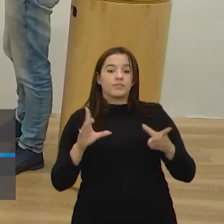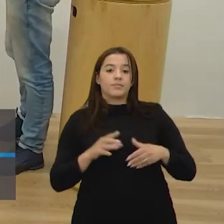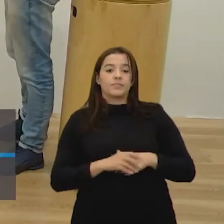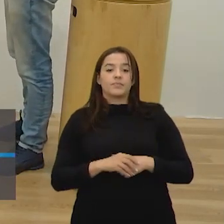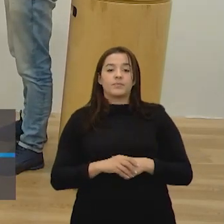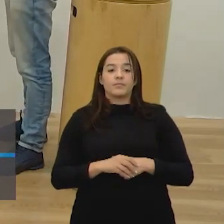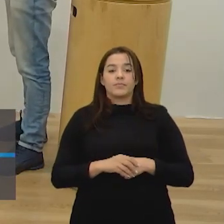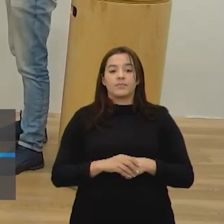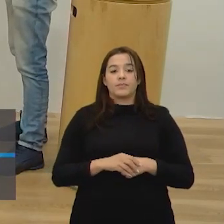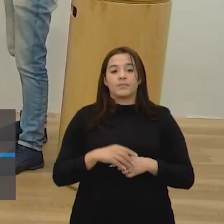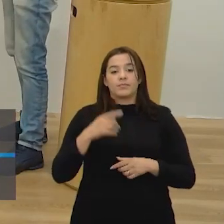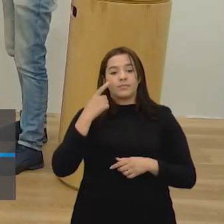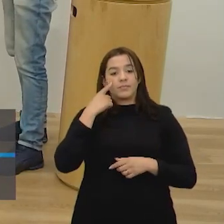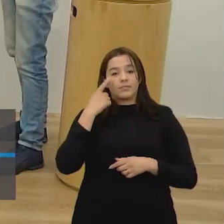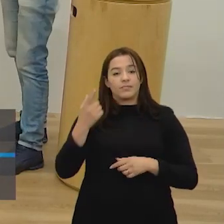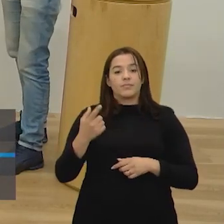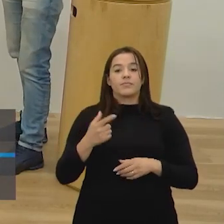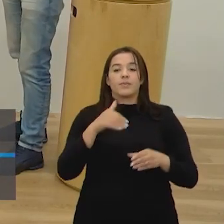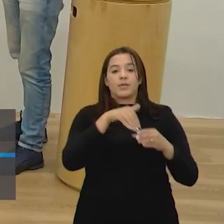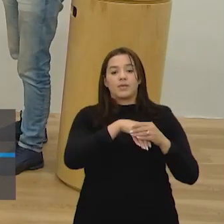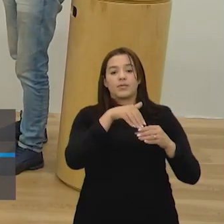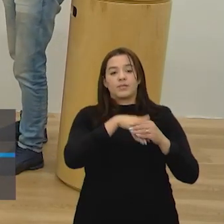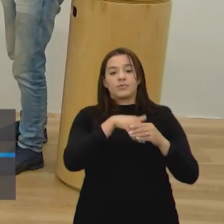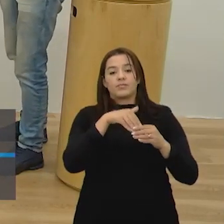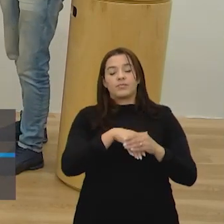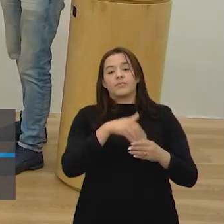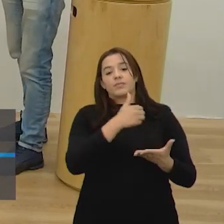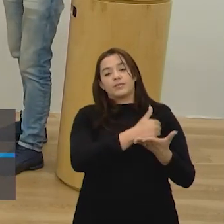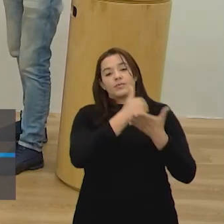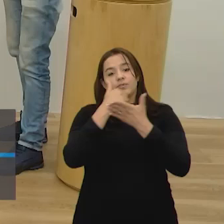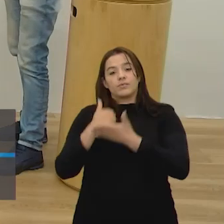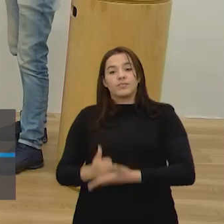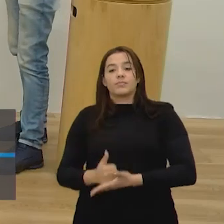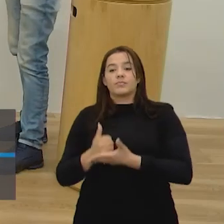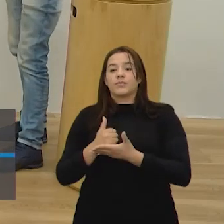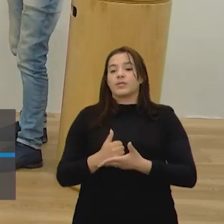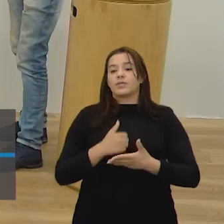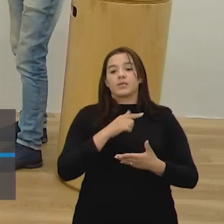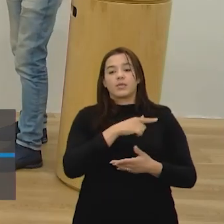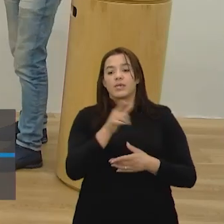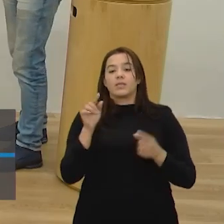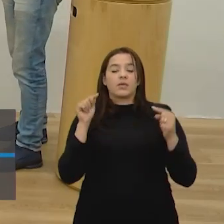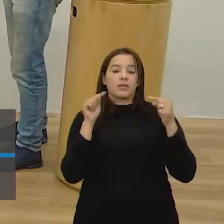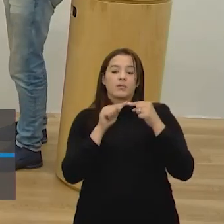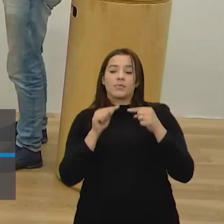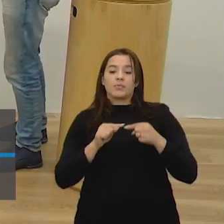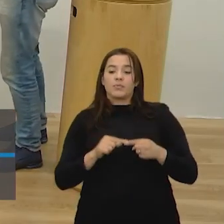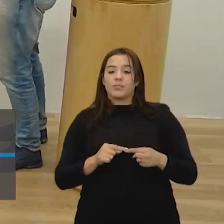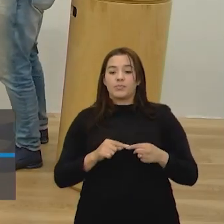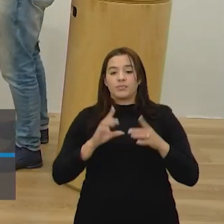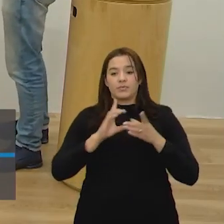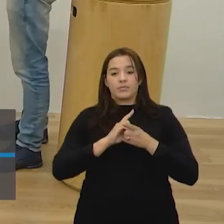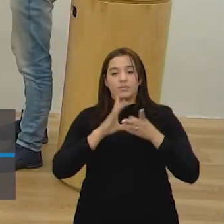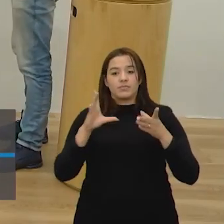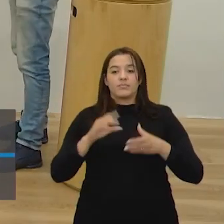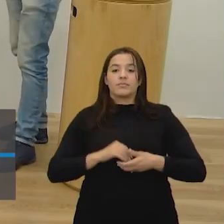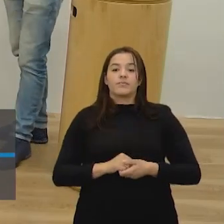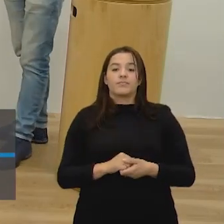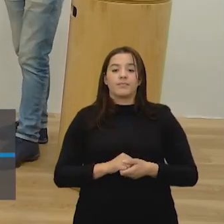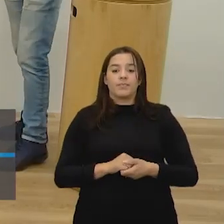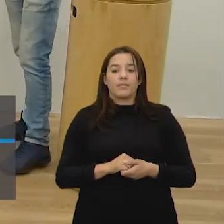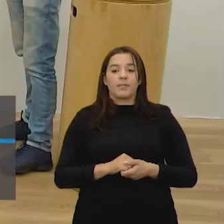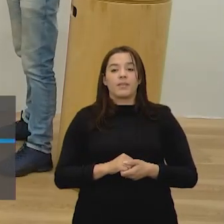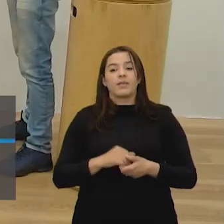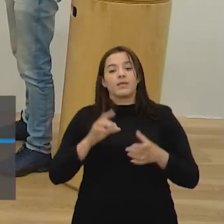nós. Eleger políticos antidemocráticos. Eu coloco no poder gente que não tem a menor afinidade com o ambiente democrático. Continua.